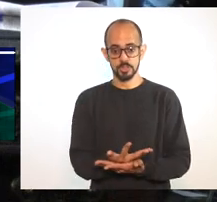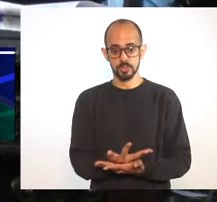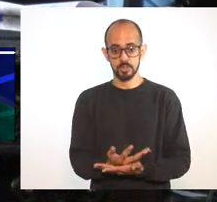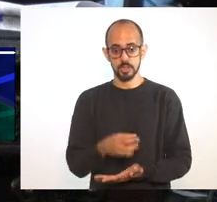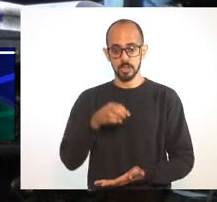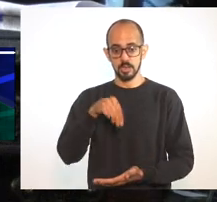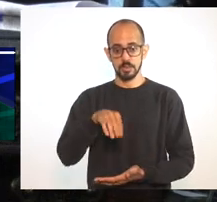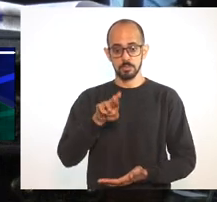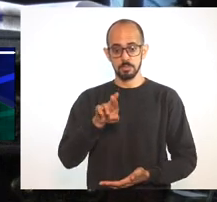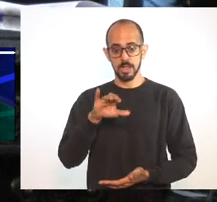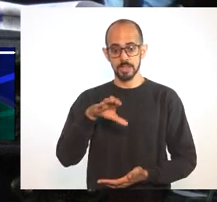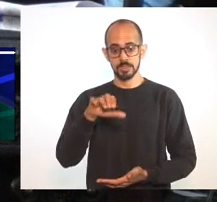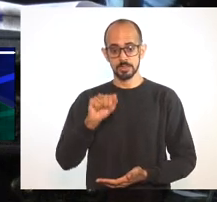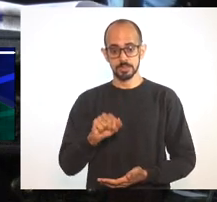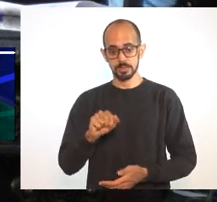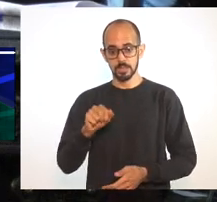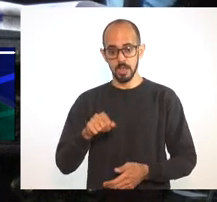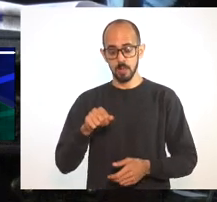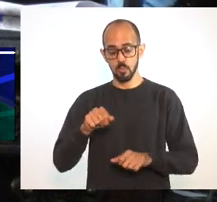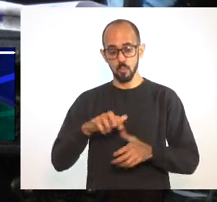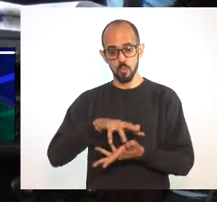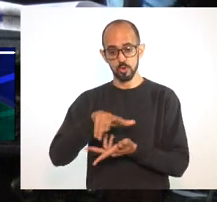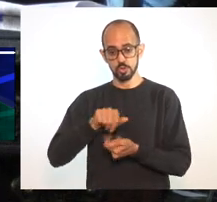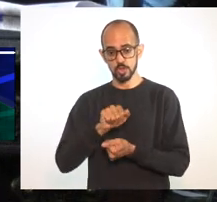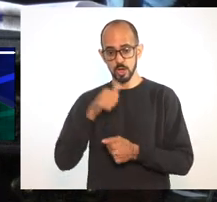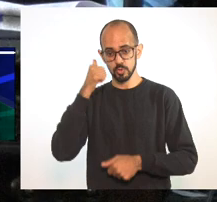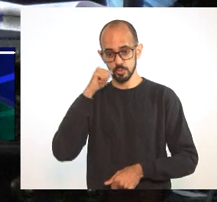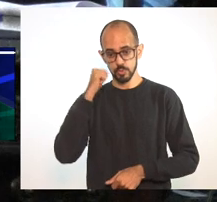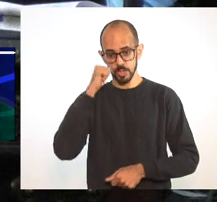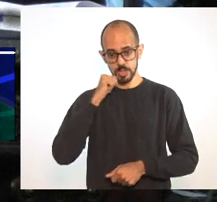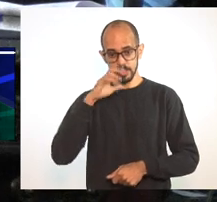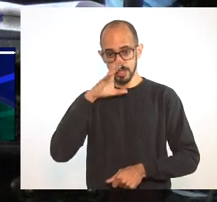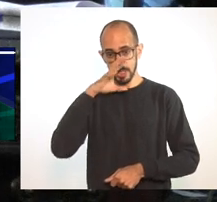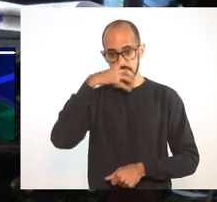Marcha Mundial de Mulheres, Resistência Feminista,